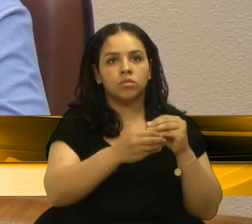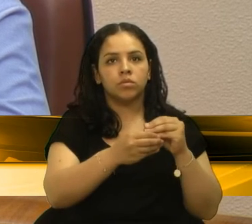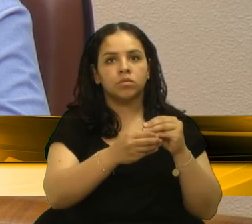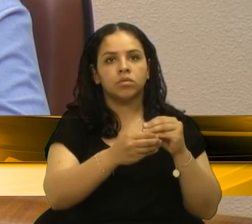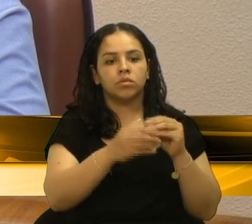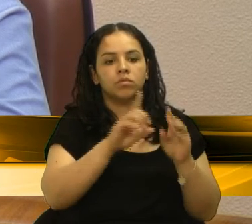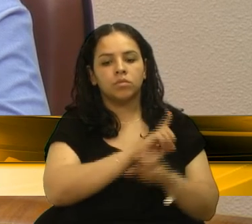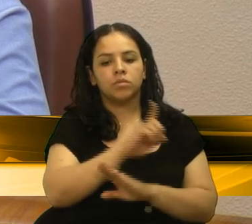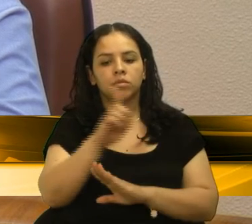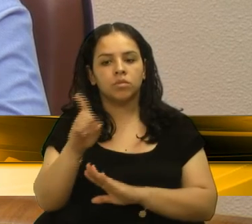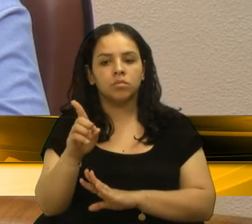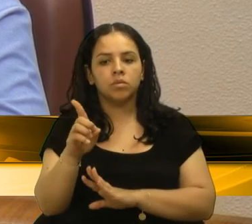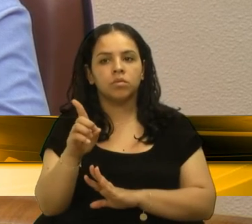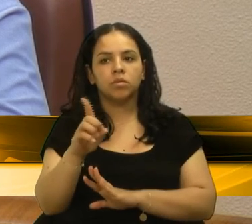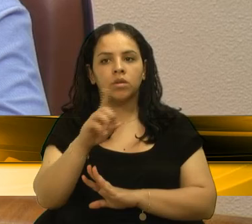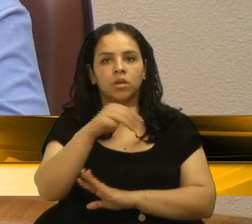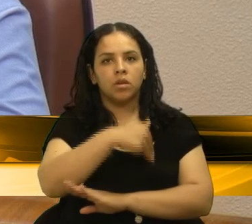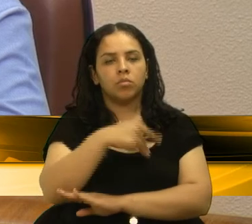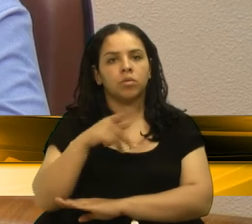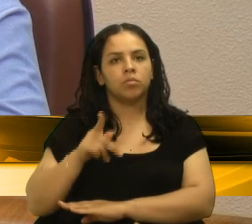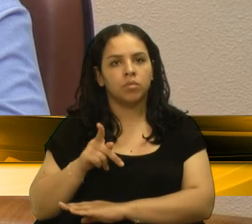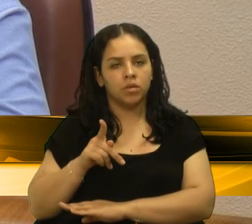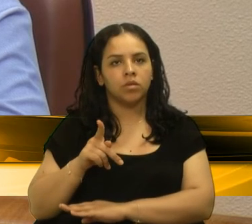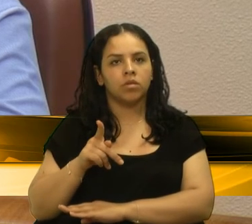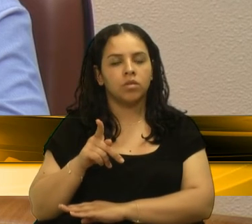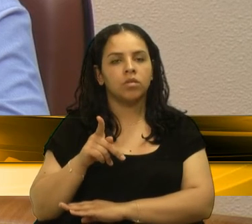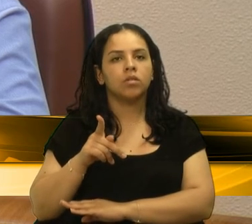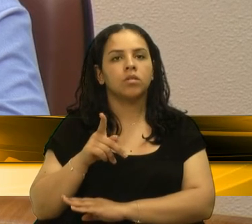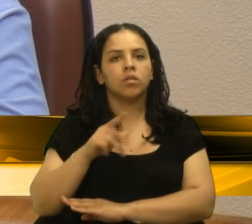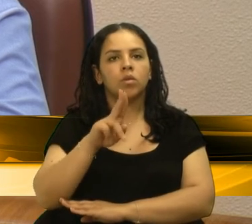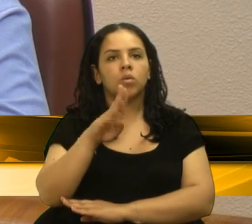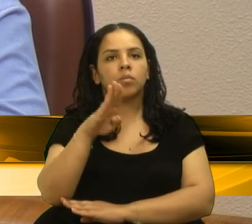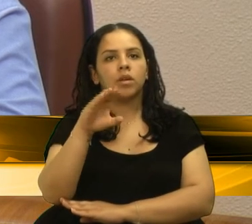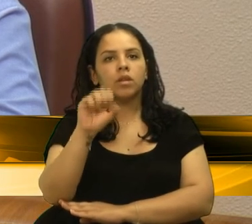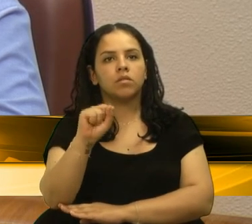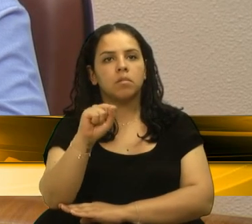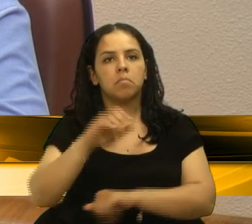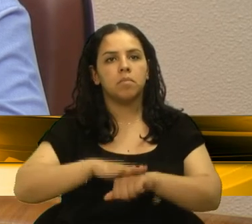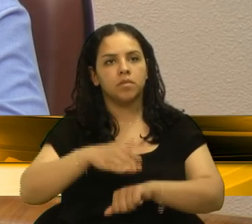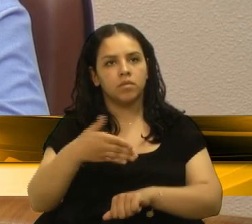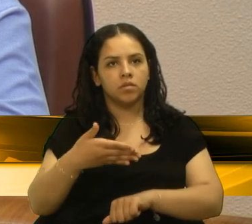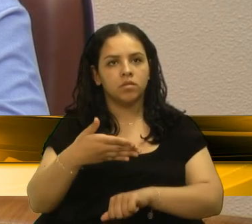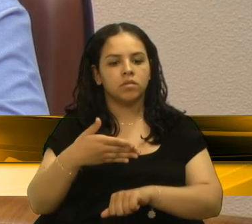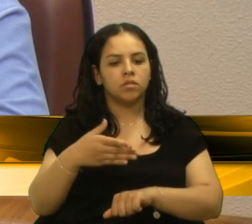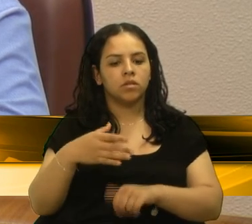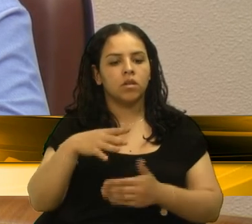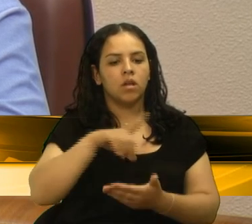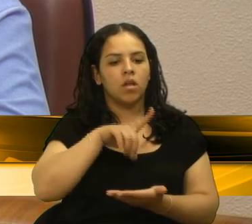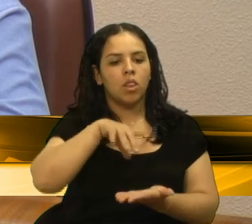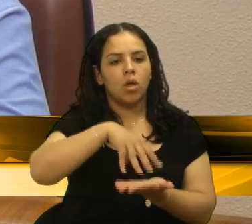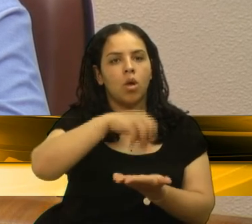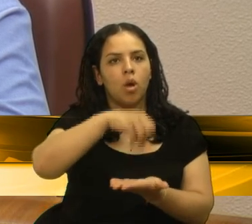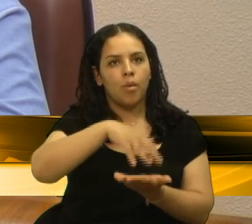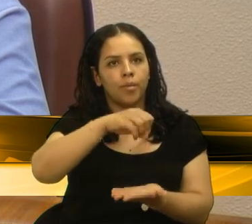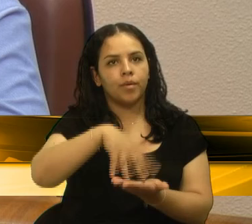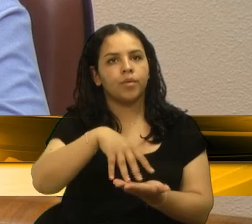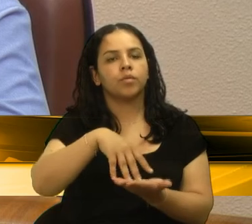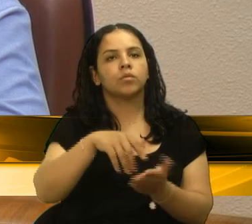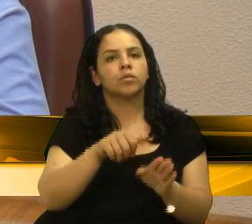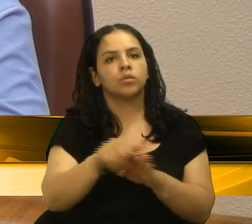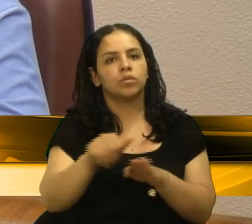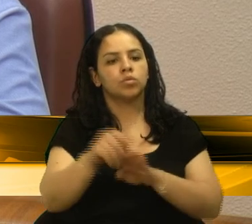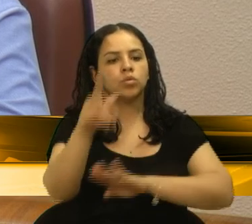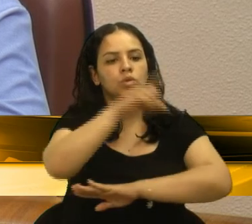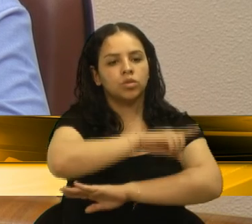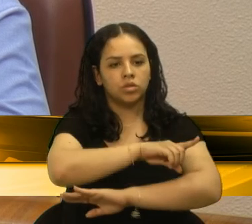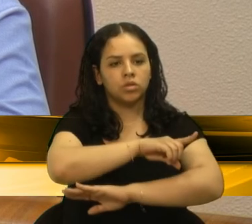para o Ministério Público cópia da data da apresentação aqui do programa OBS+, cópia da lista de presentes dos conselheiros que estavam no dia e a